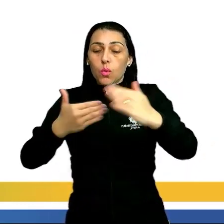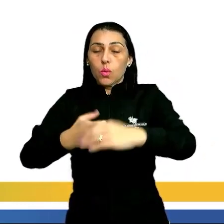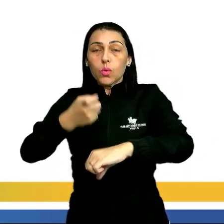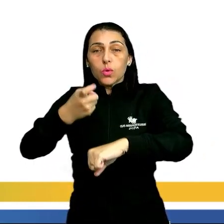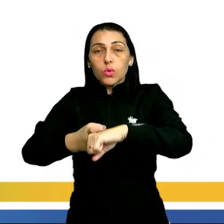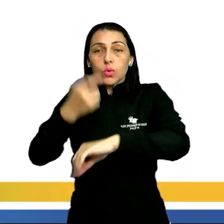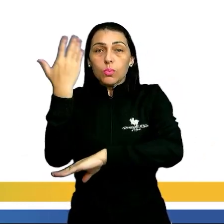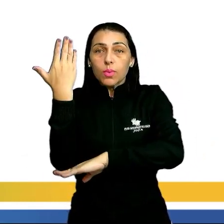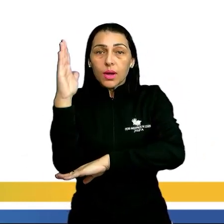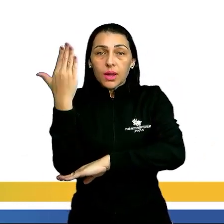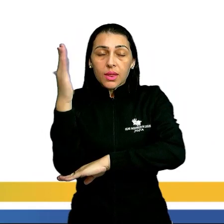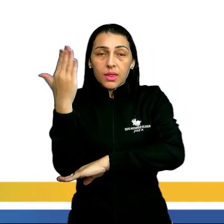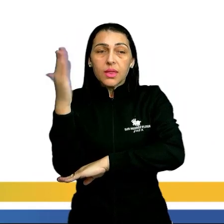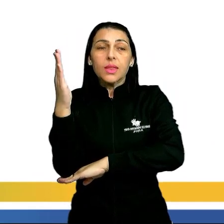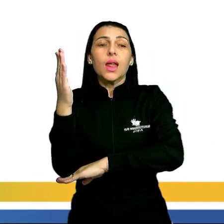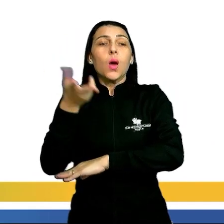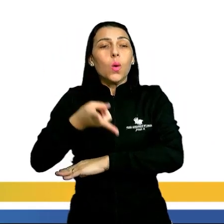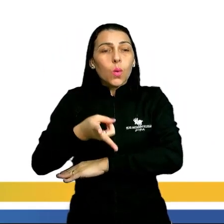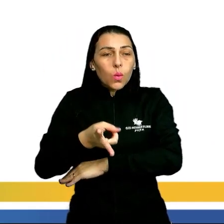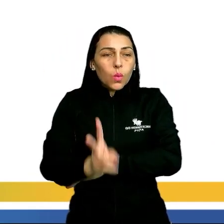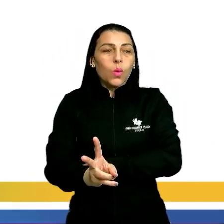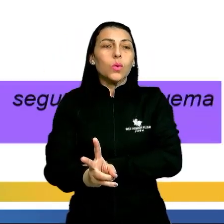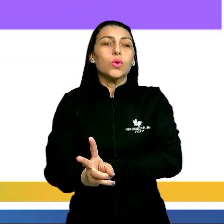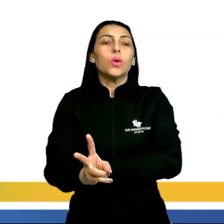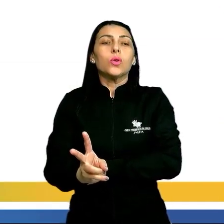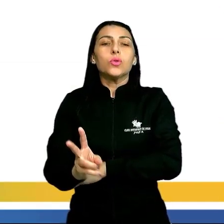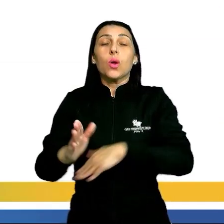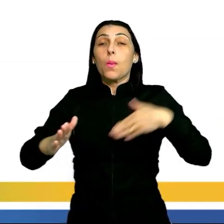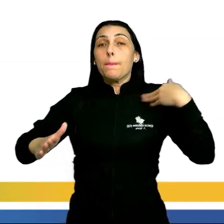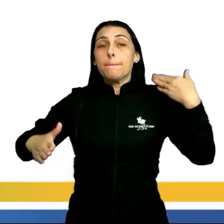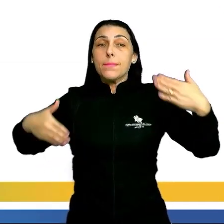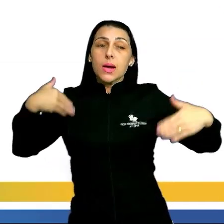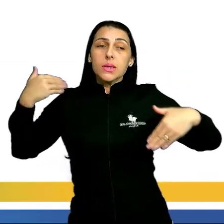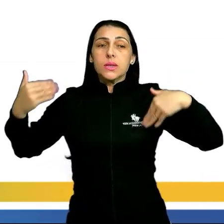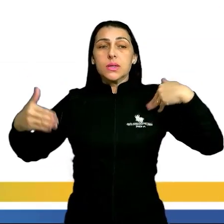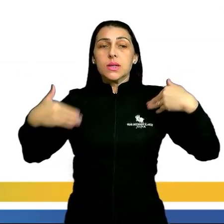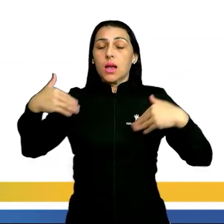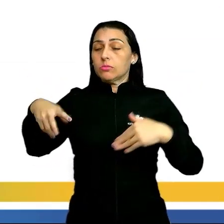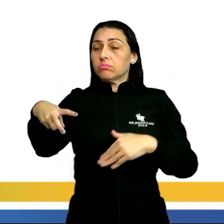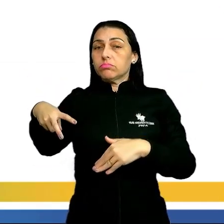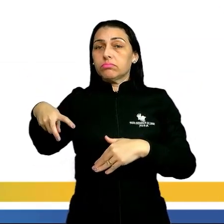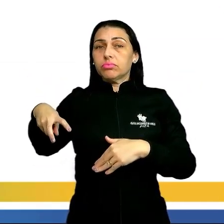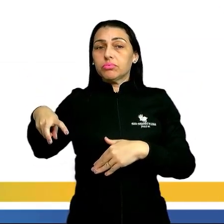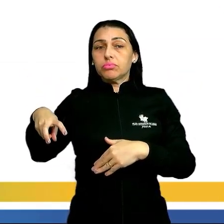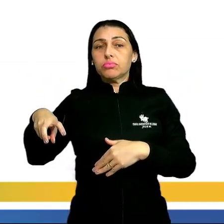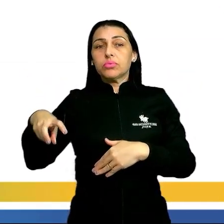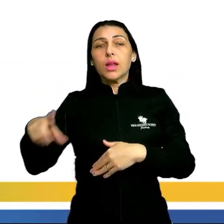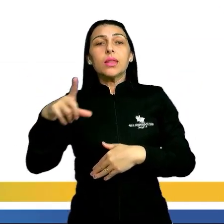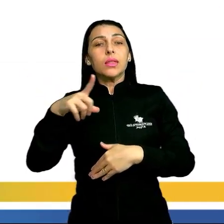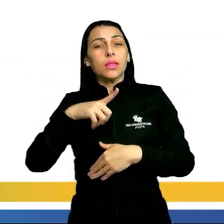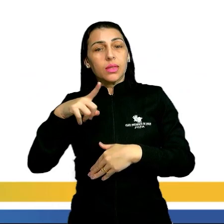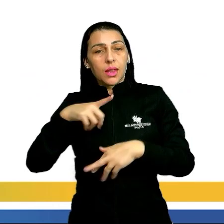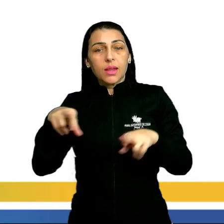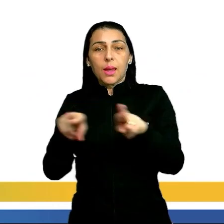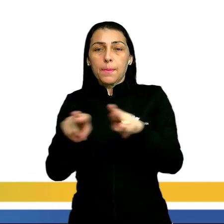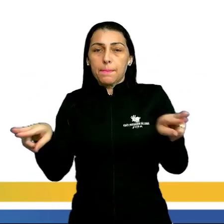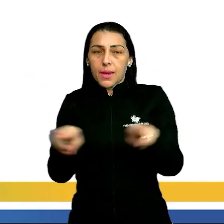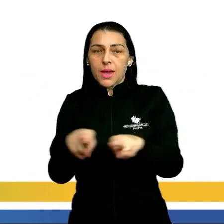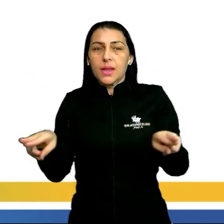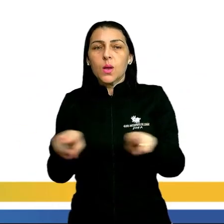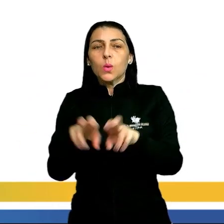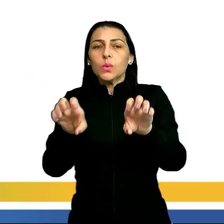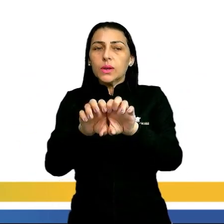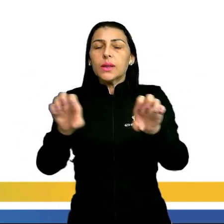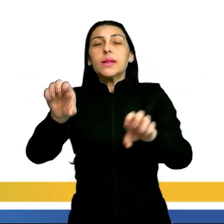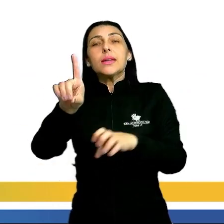sombrio ia continuando o seu passeio. Então aqui a gente tem essa métrica rígida que